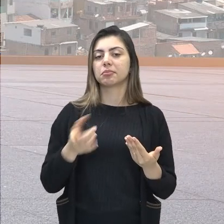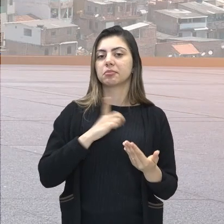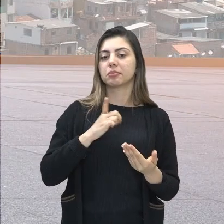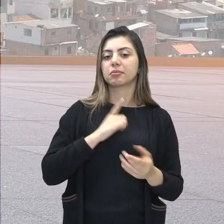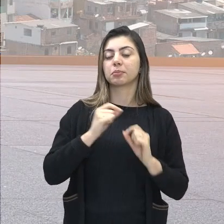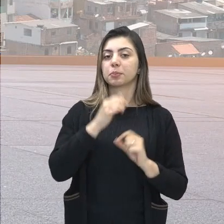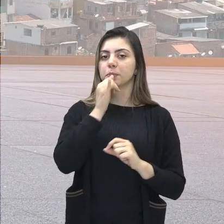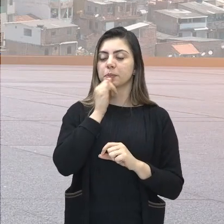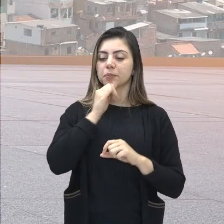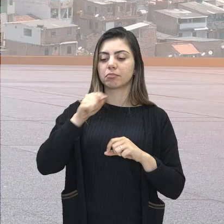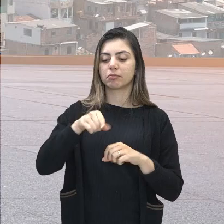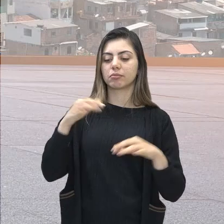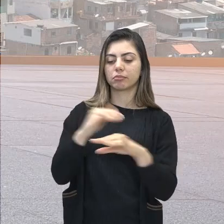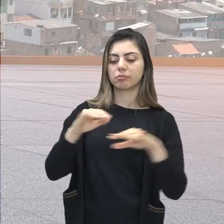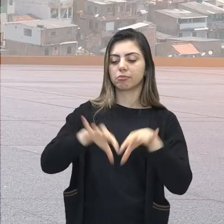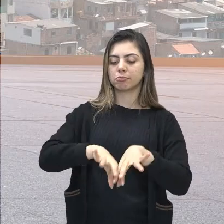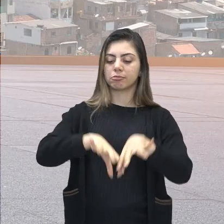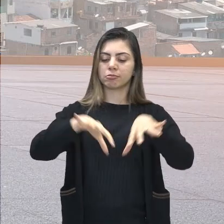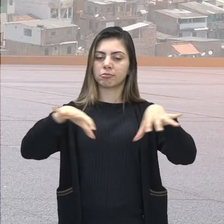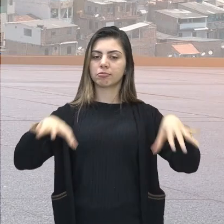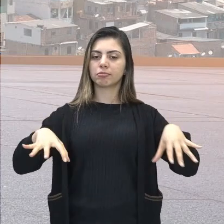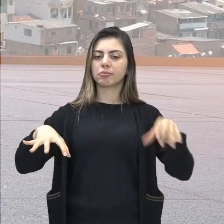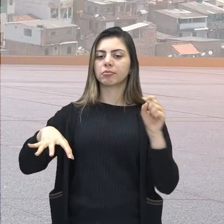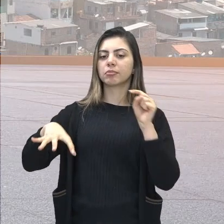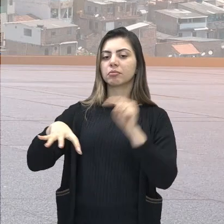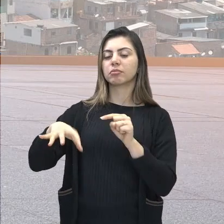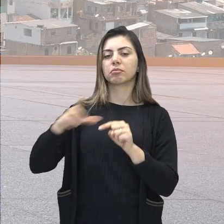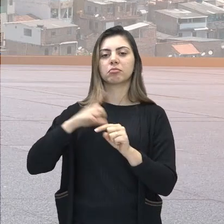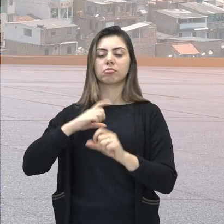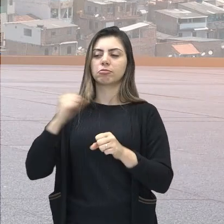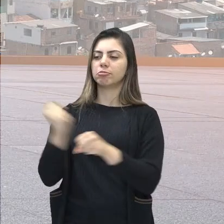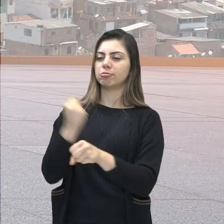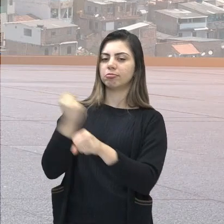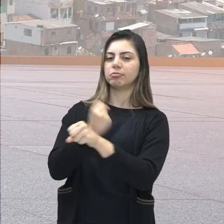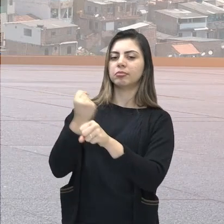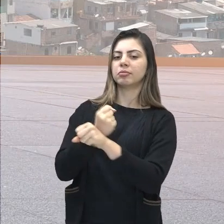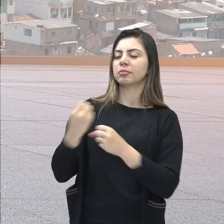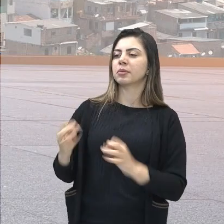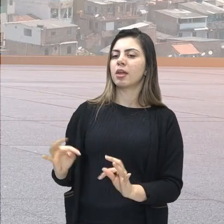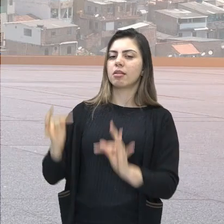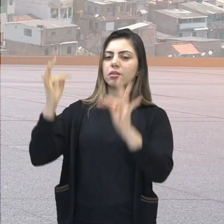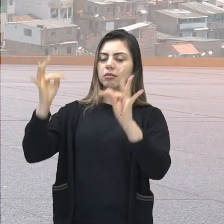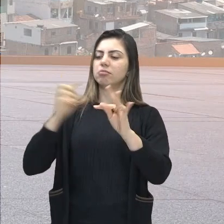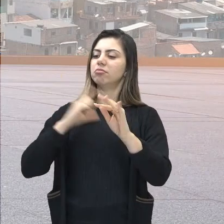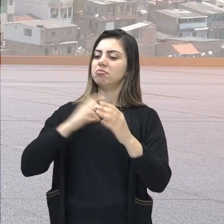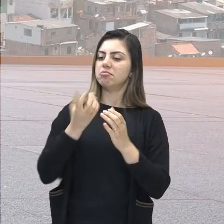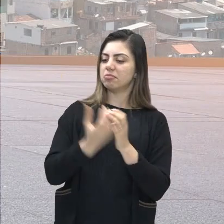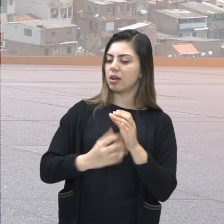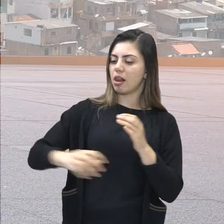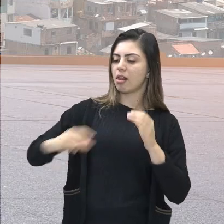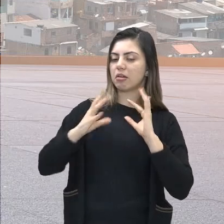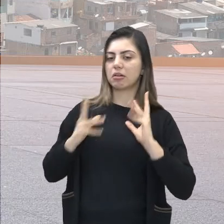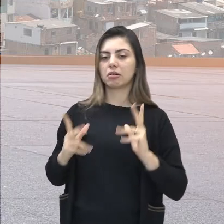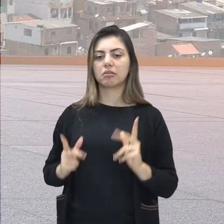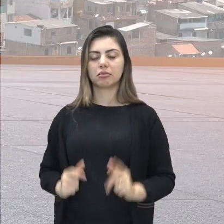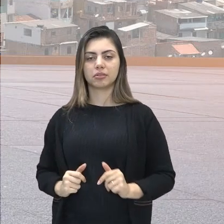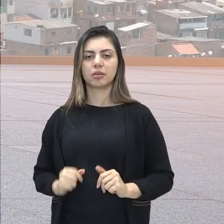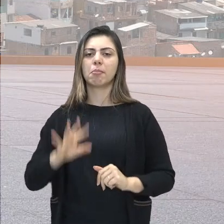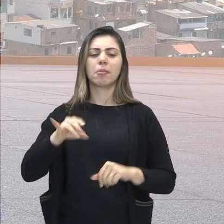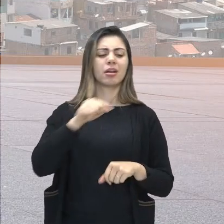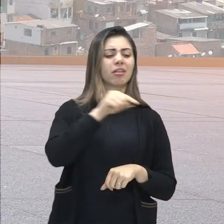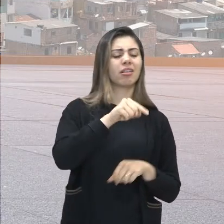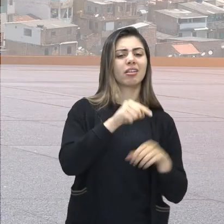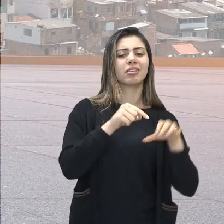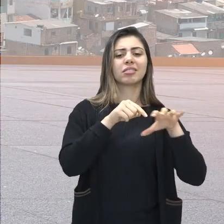uma parte da cidade, na realidade, assistida de infraestrutura, de equipamentos urbanos, com saneamento básico, segurança, né? E outra parte